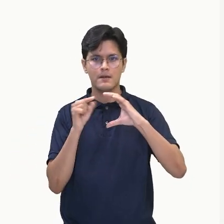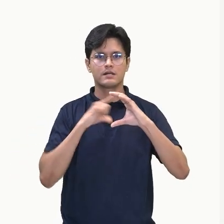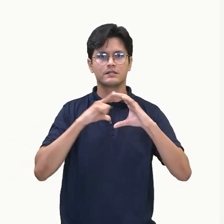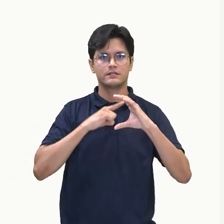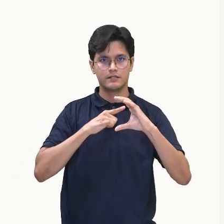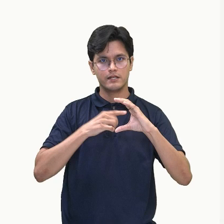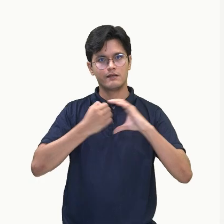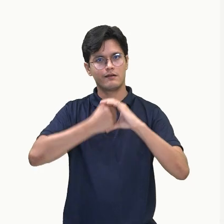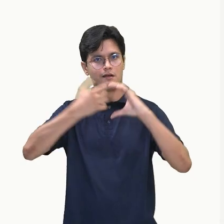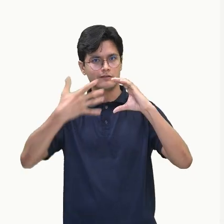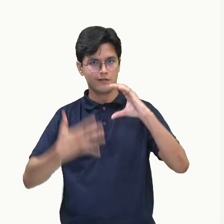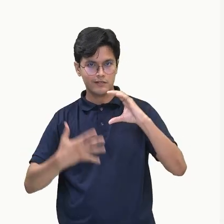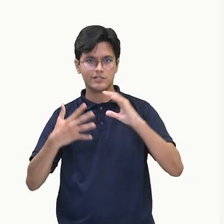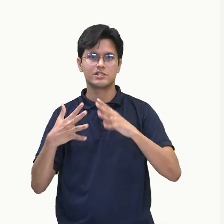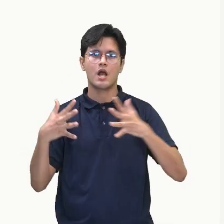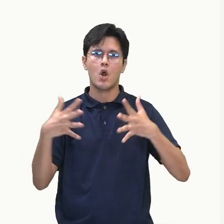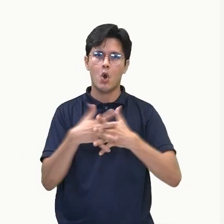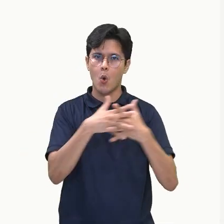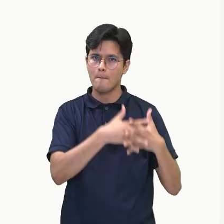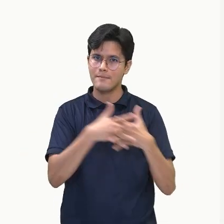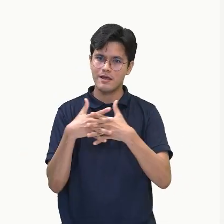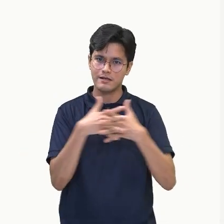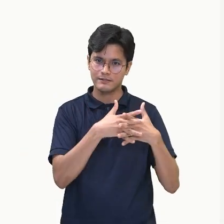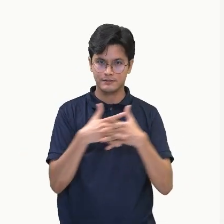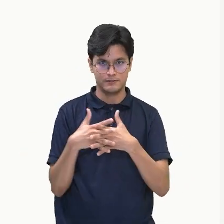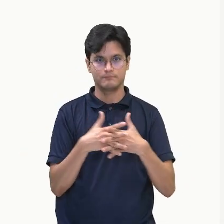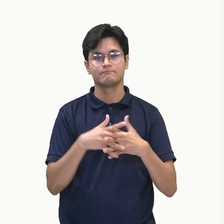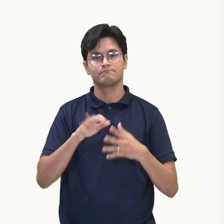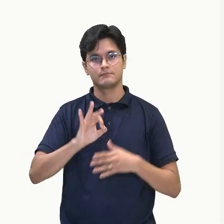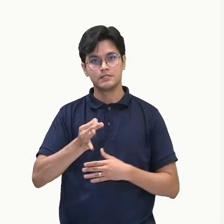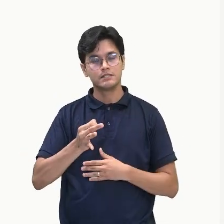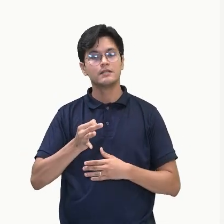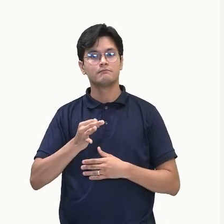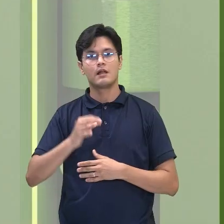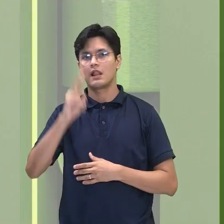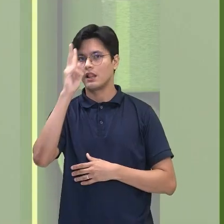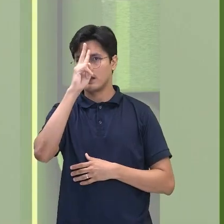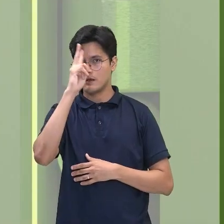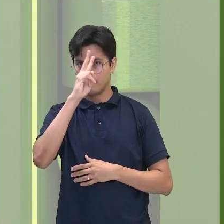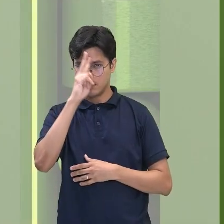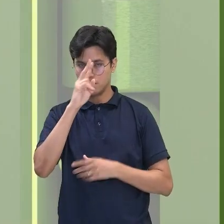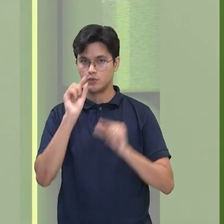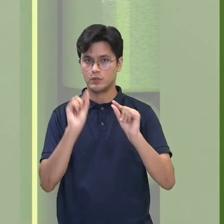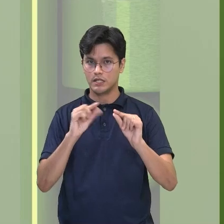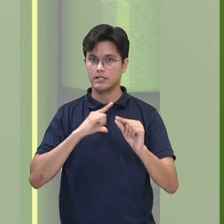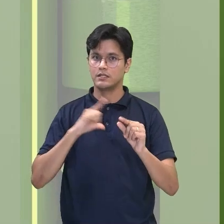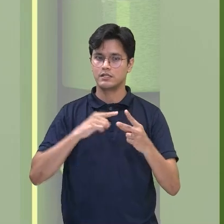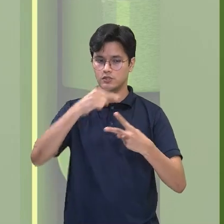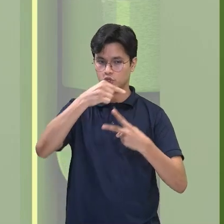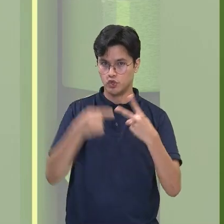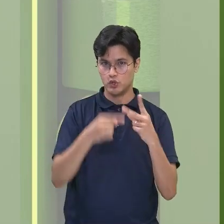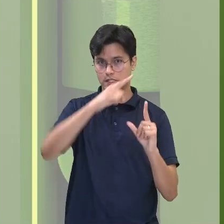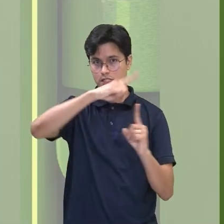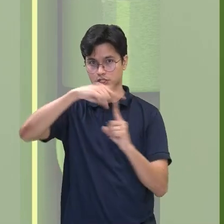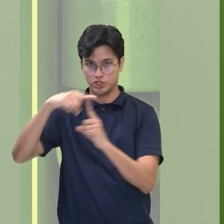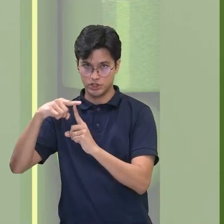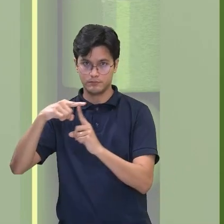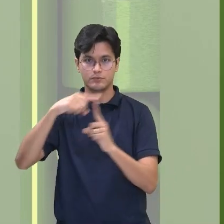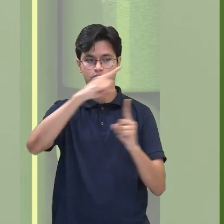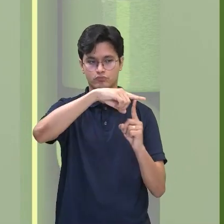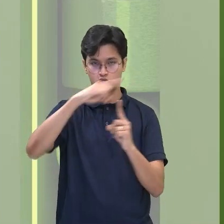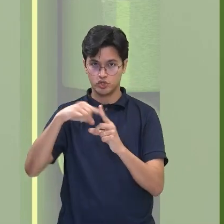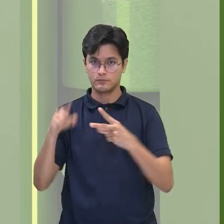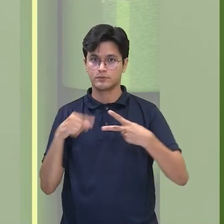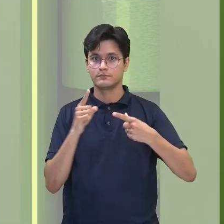ter uma complexidade e, lembrando a vocês que nós temos aí dois tipos de células quanto à